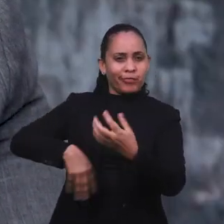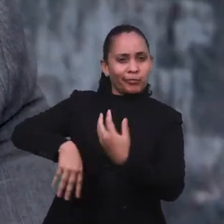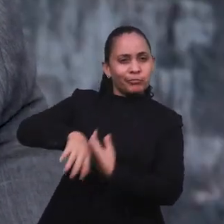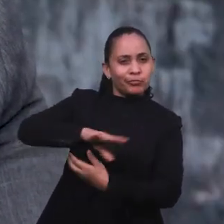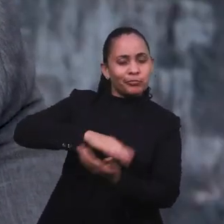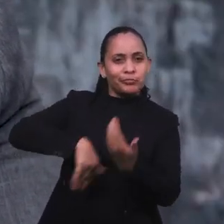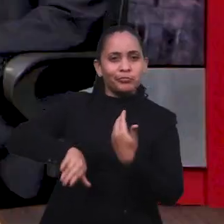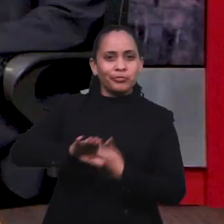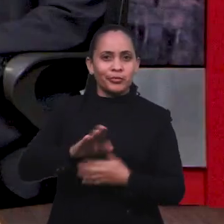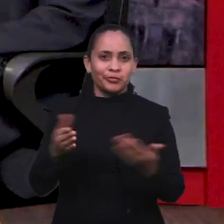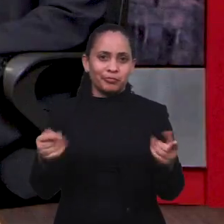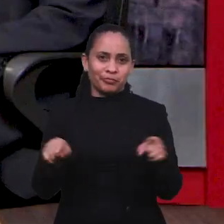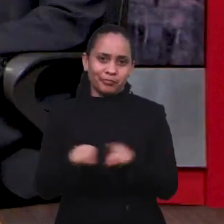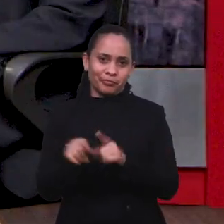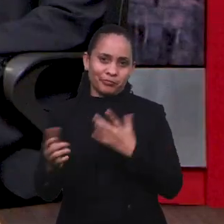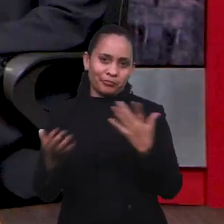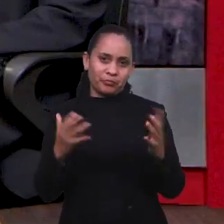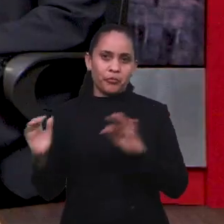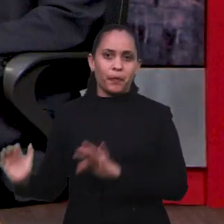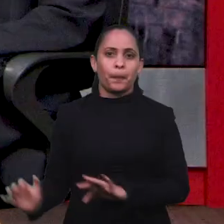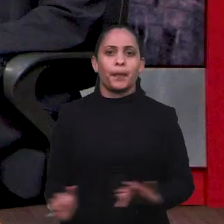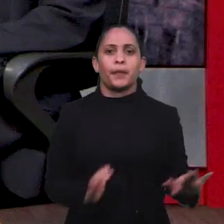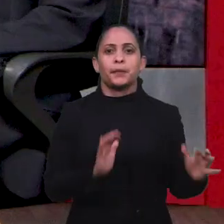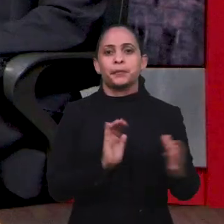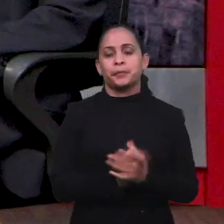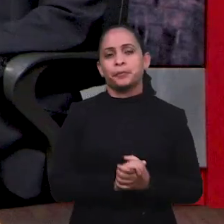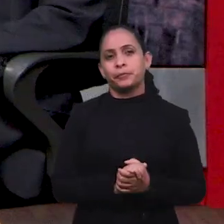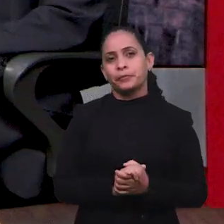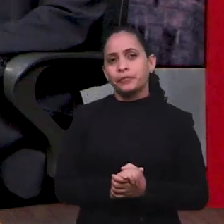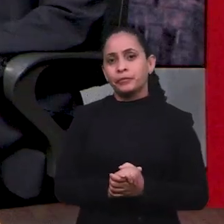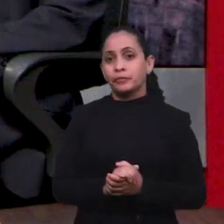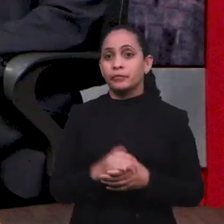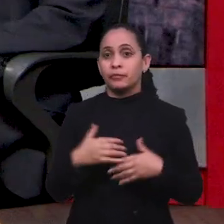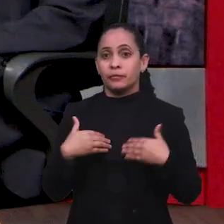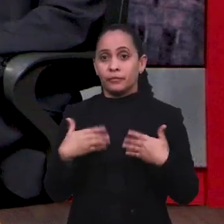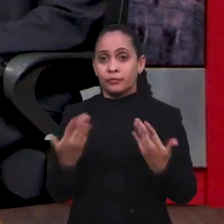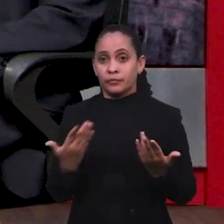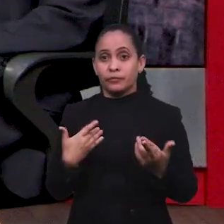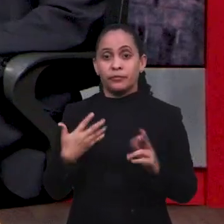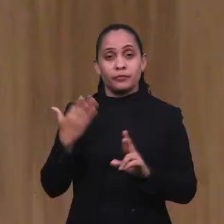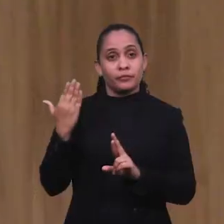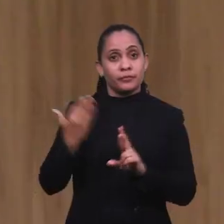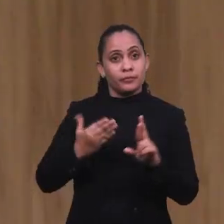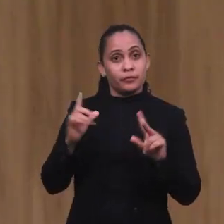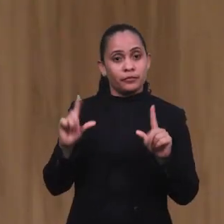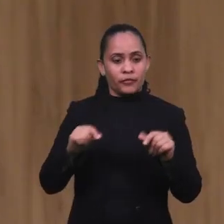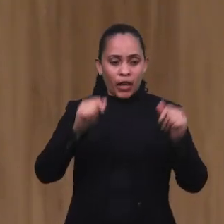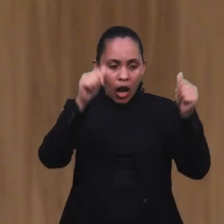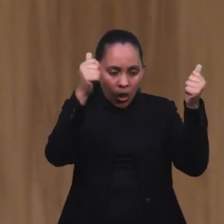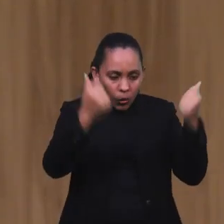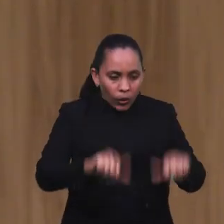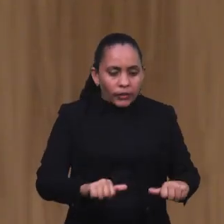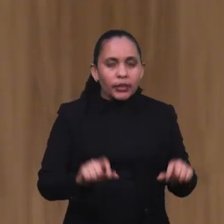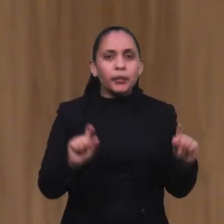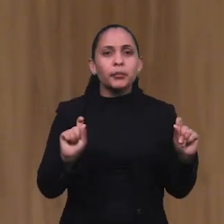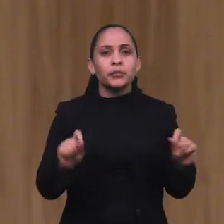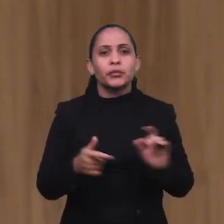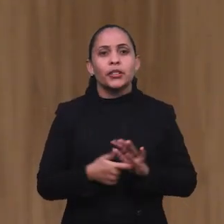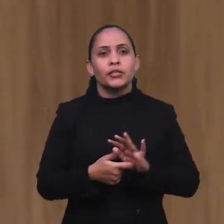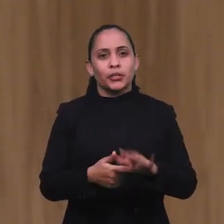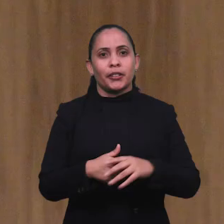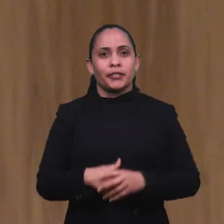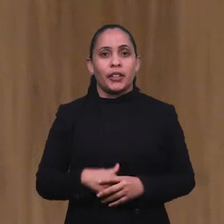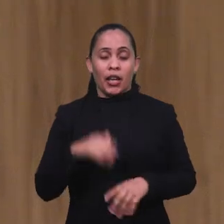Cristo. Amém. Exato. E nós temos, ainda fazendo referência à questão da idolatria, nós temos aqui,